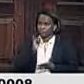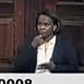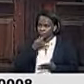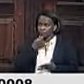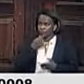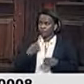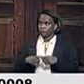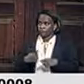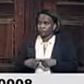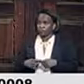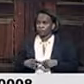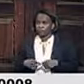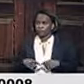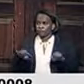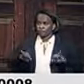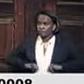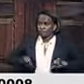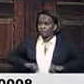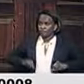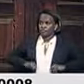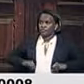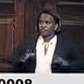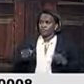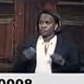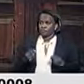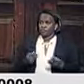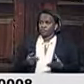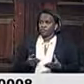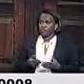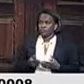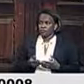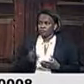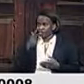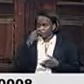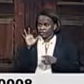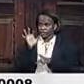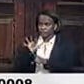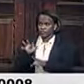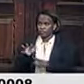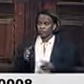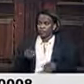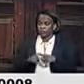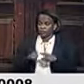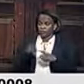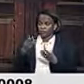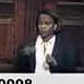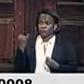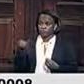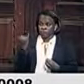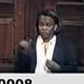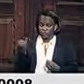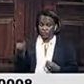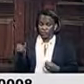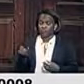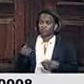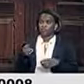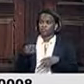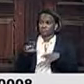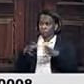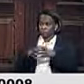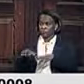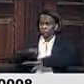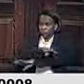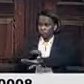lamentável, que tenha sofrido essa espécie de assédio pela importância que tem os nossos